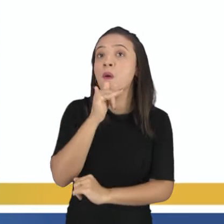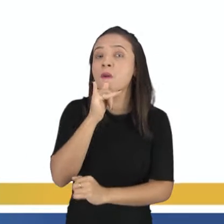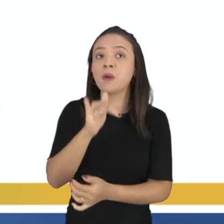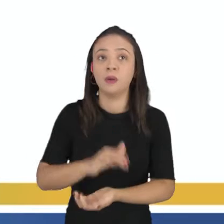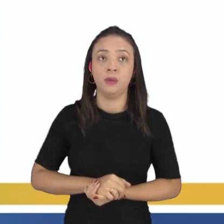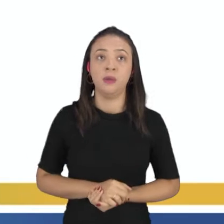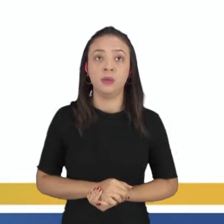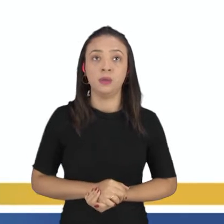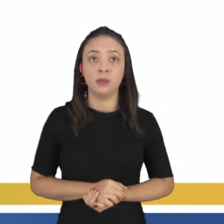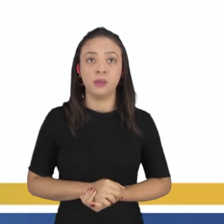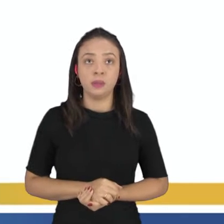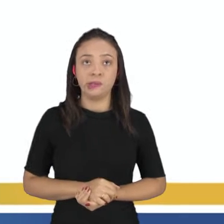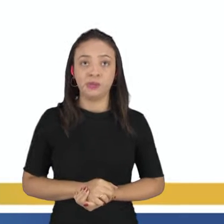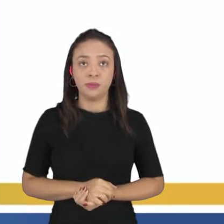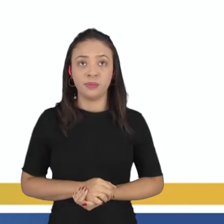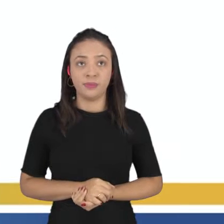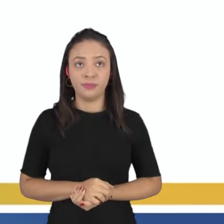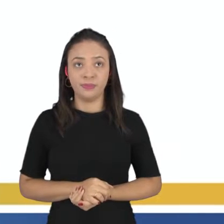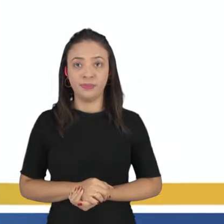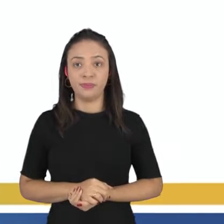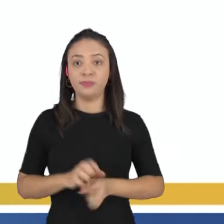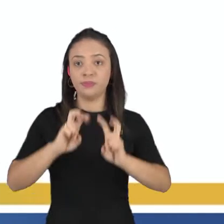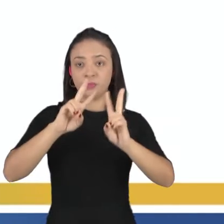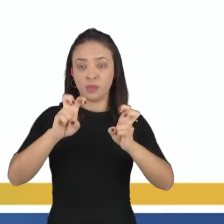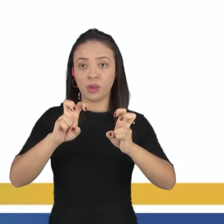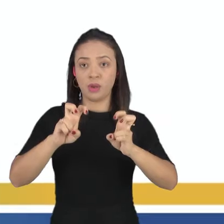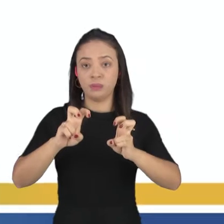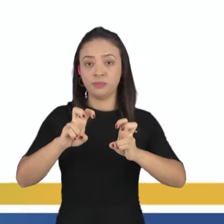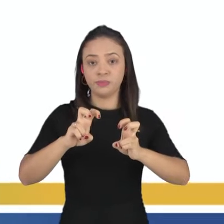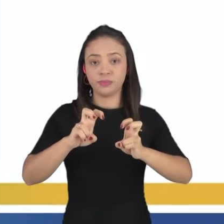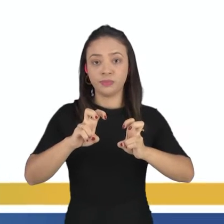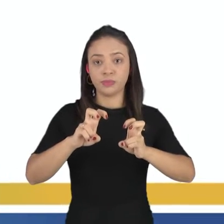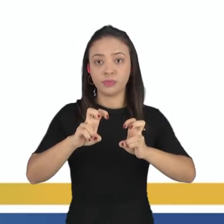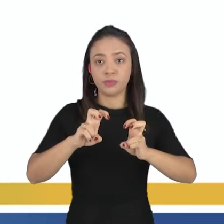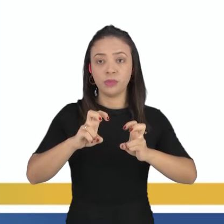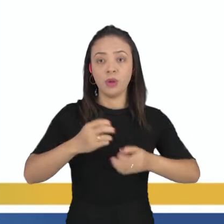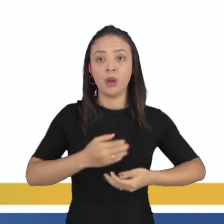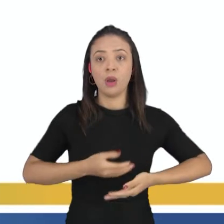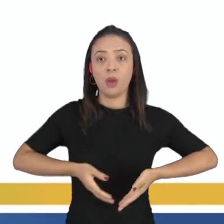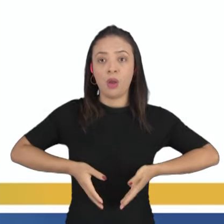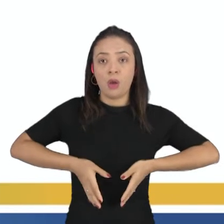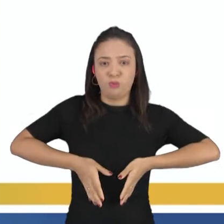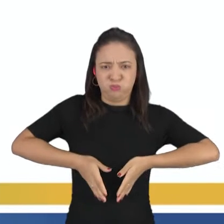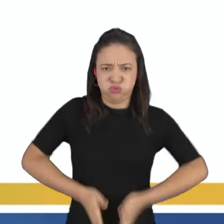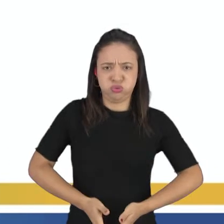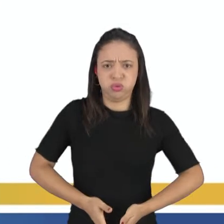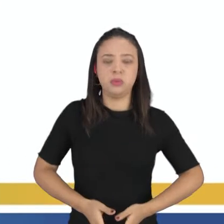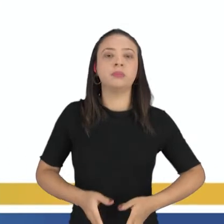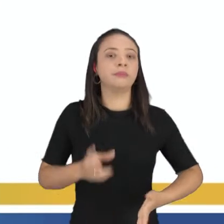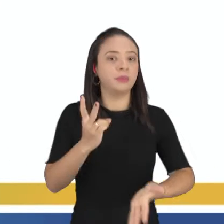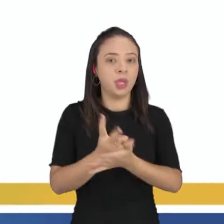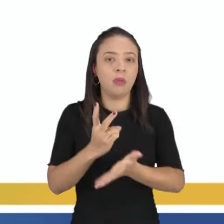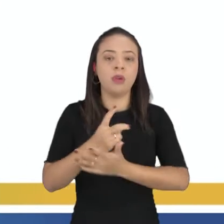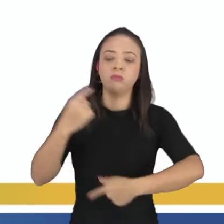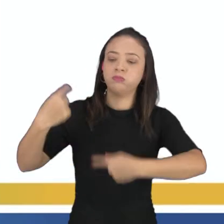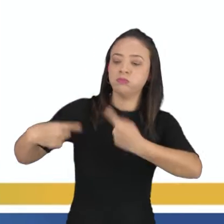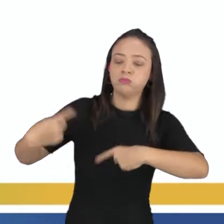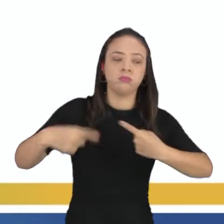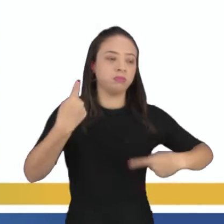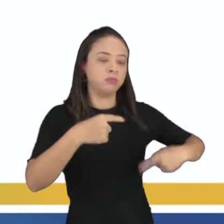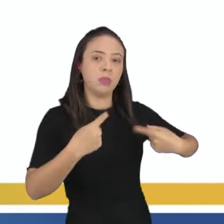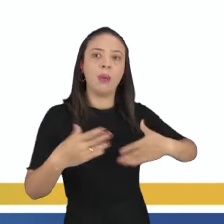exemplo. Esse tema aí seria sobre o aborto, que vocês sabem que é um tema muito debatido,